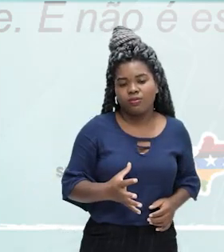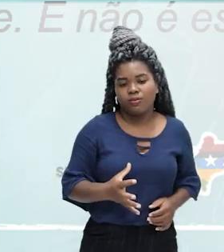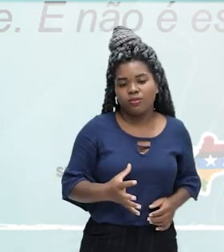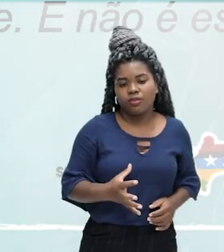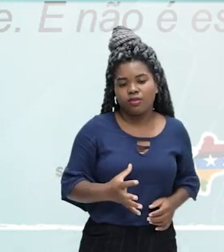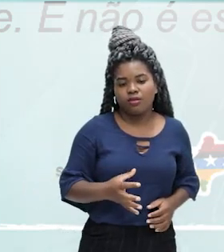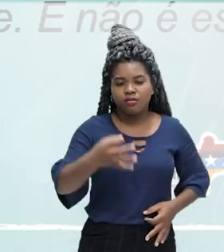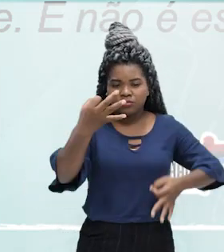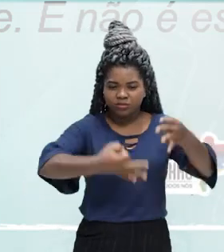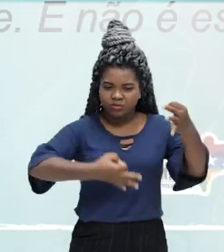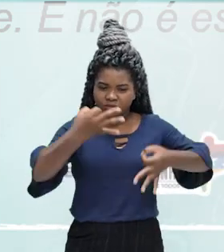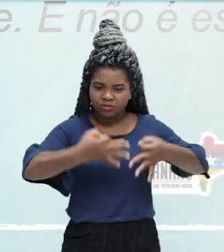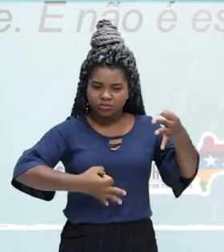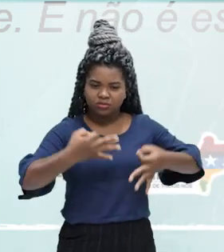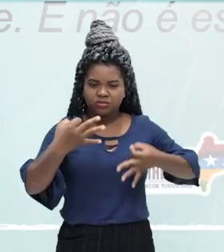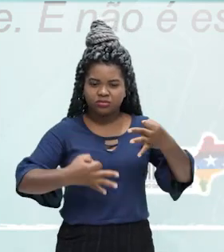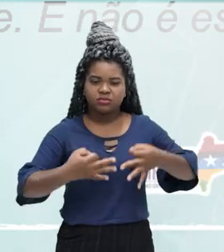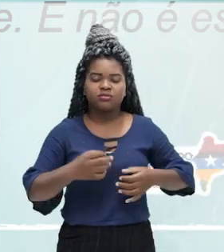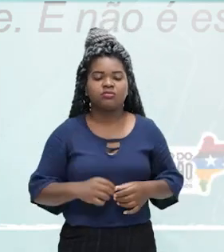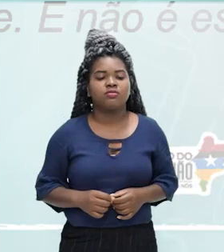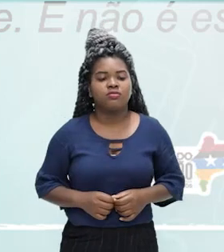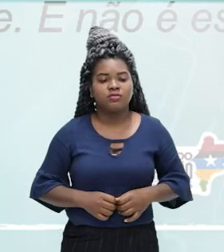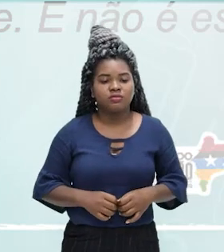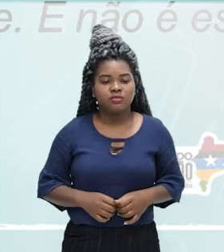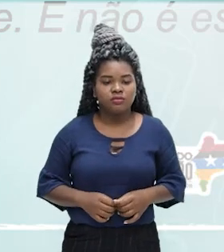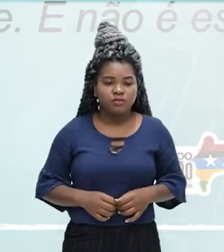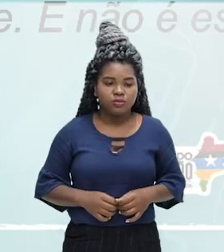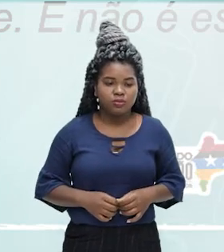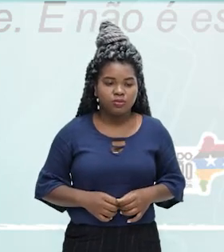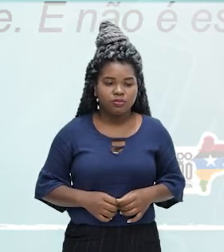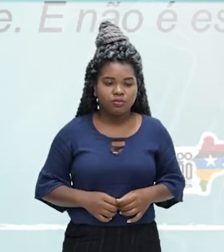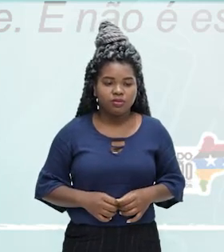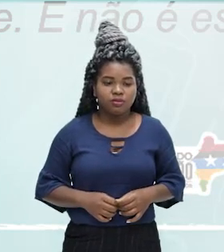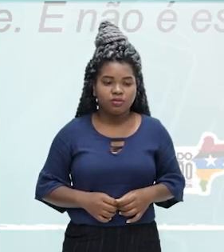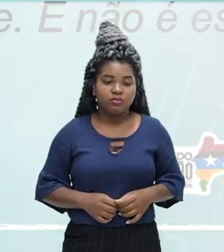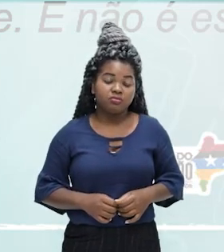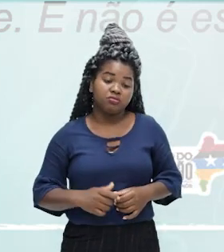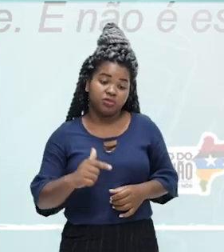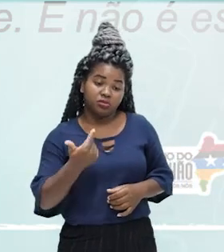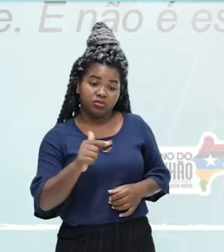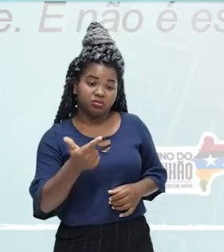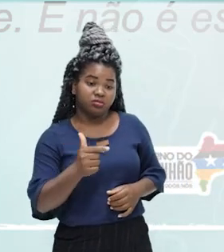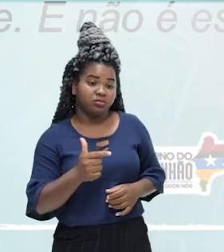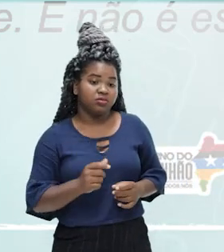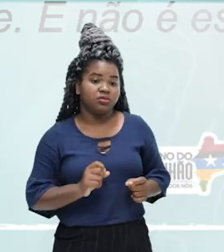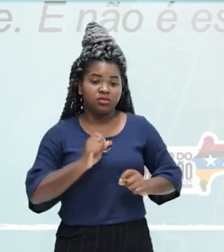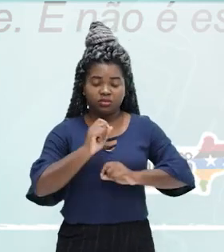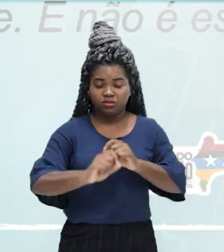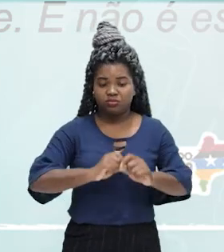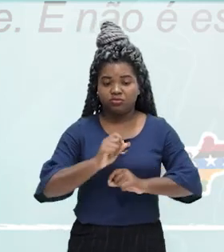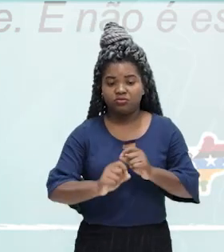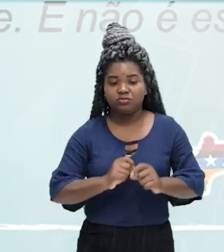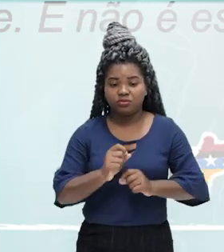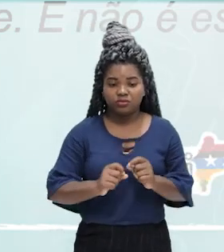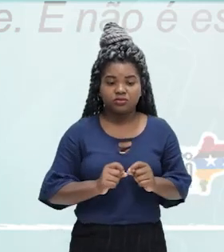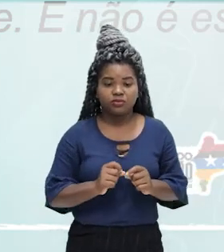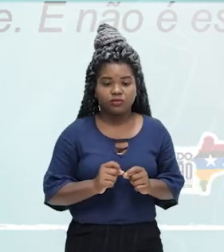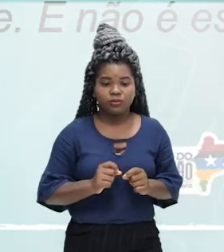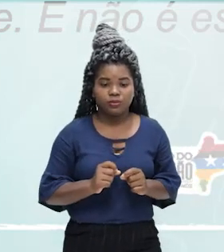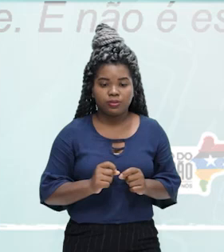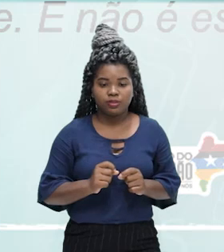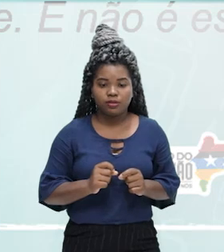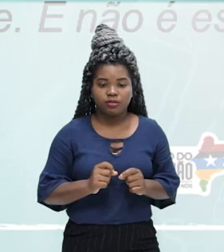desassombradamente com justiça, com frieza e com boa fé. Como não pretendo lugar algum, mesmo ínfimo,